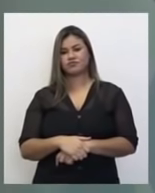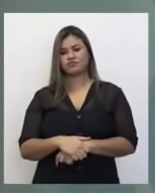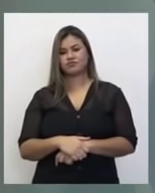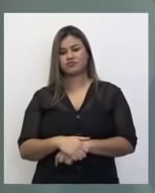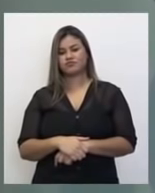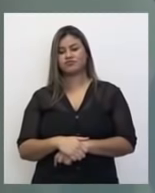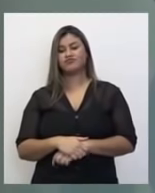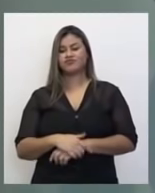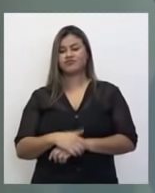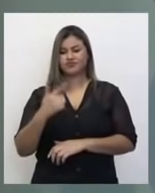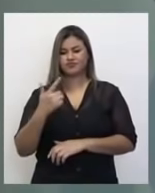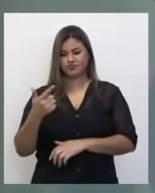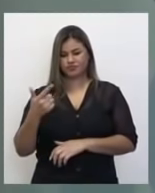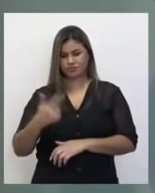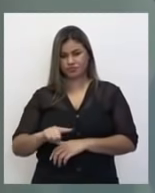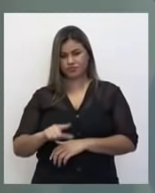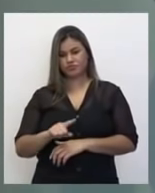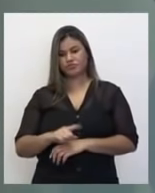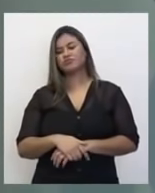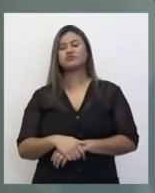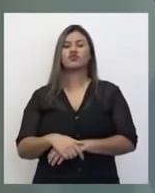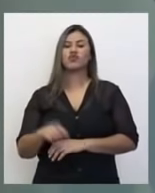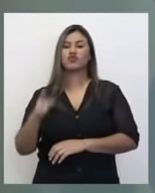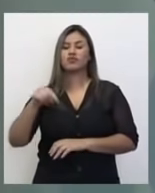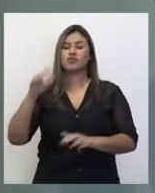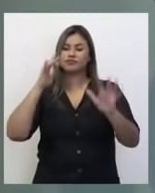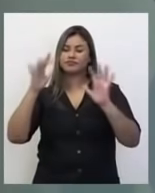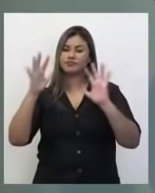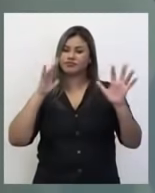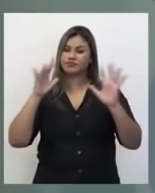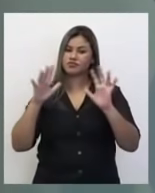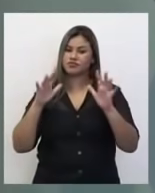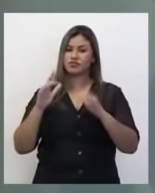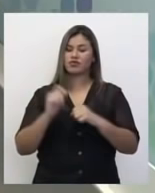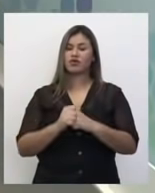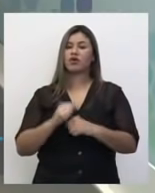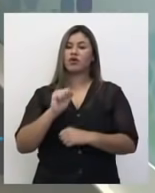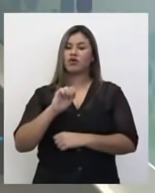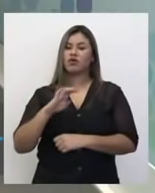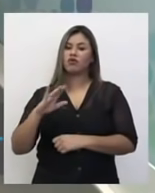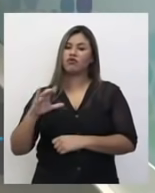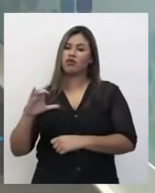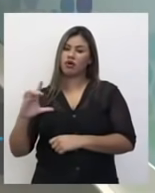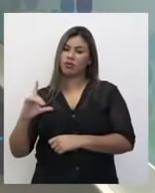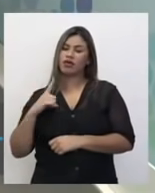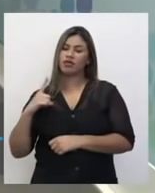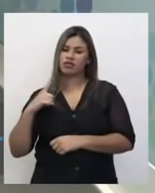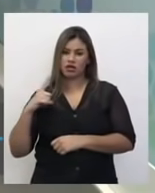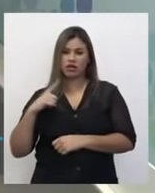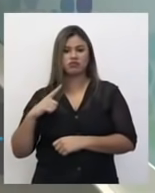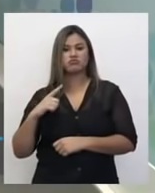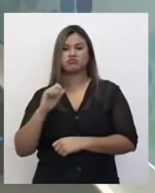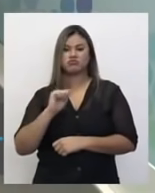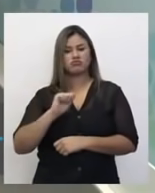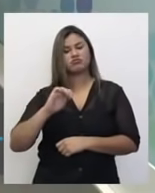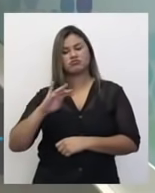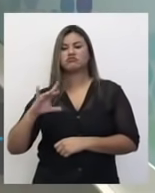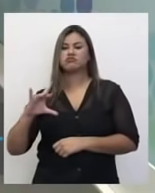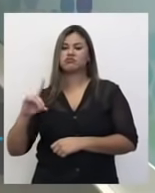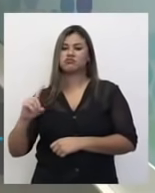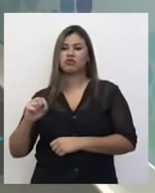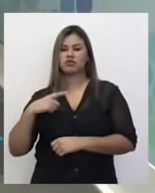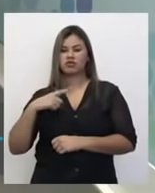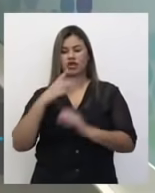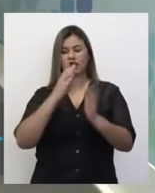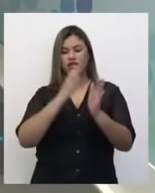começo, né, que eu já ia já pulando uma etapa. Vamos pensar assim, no nosso alfabeto, a gente tem as nossas letras, certo? Elas não estão sempre